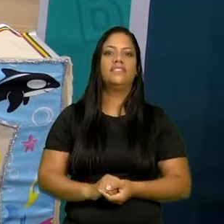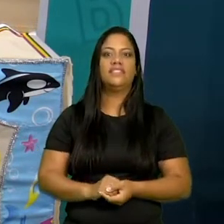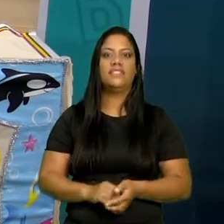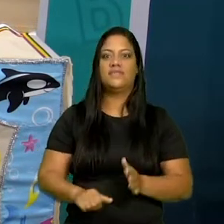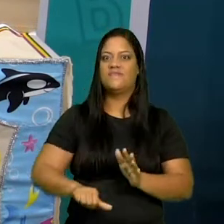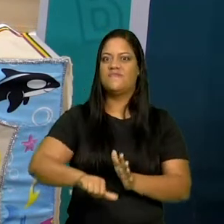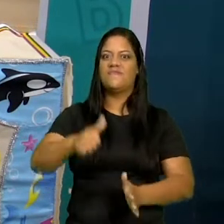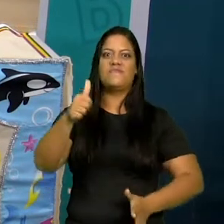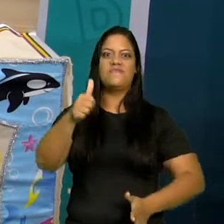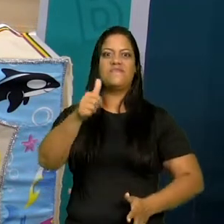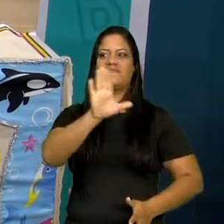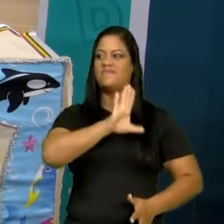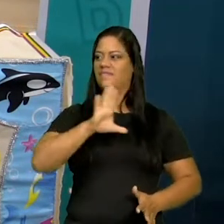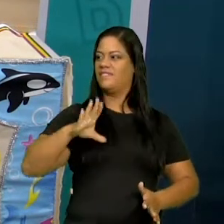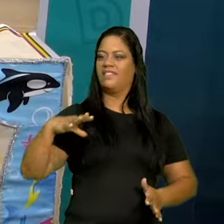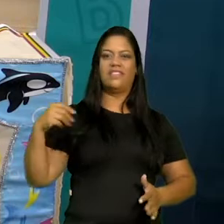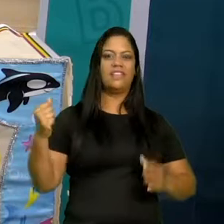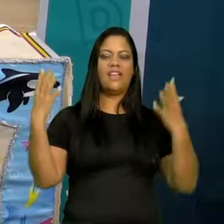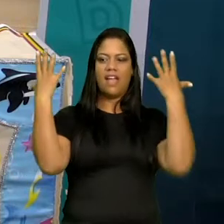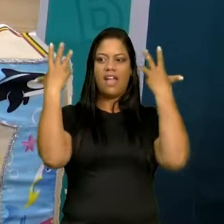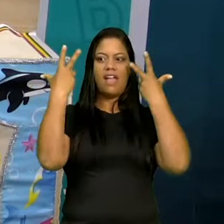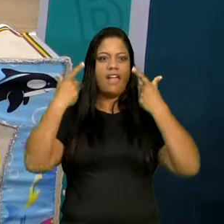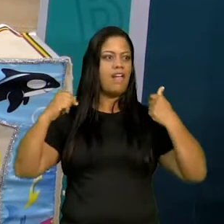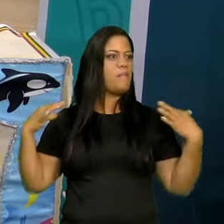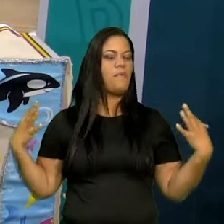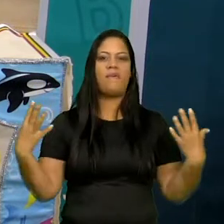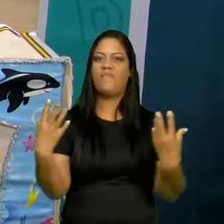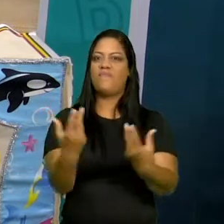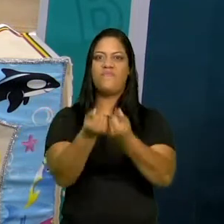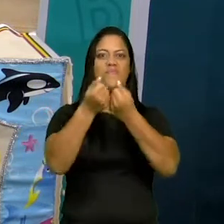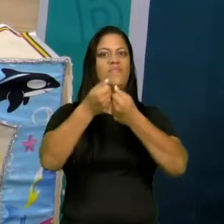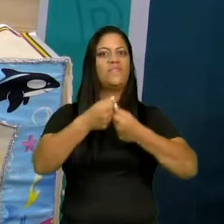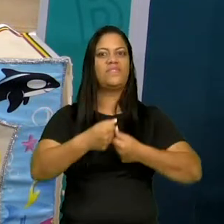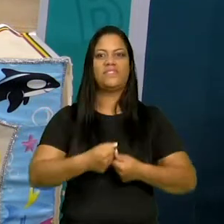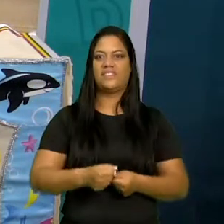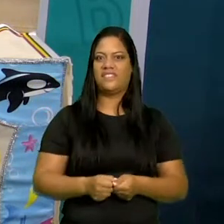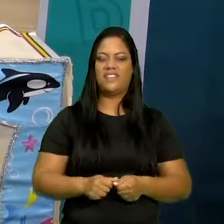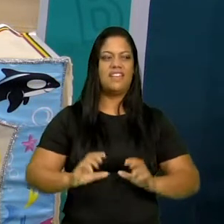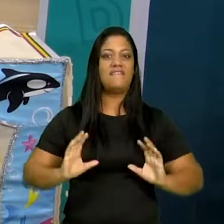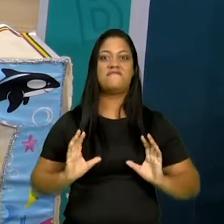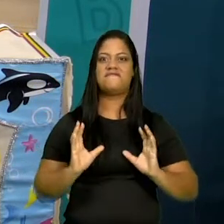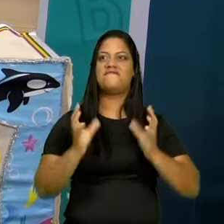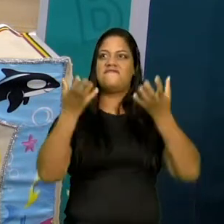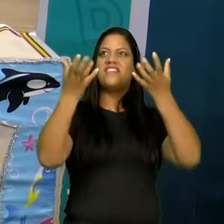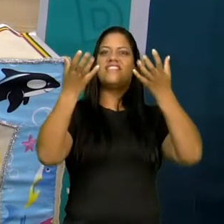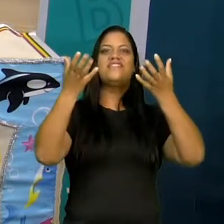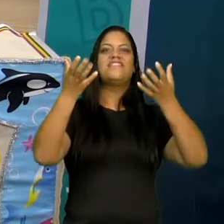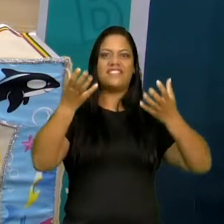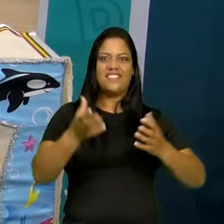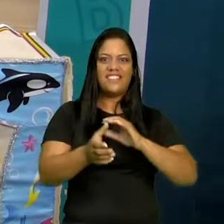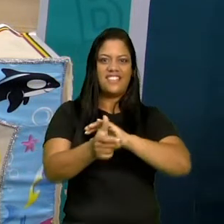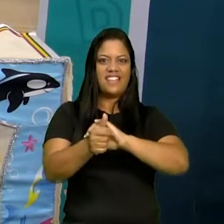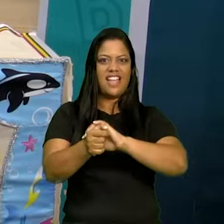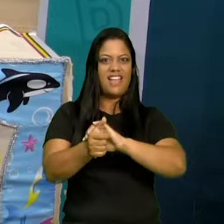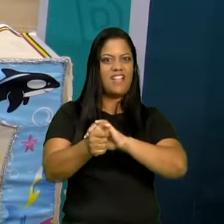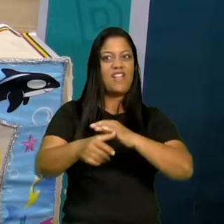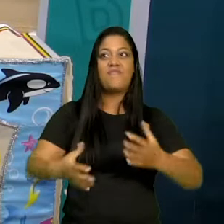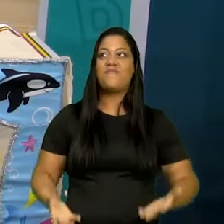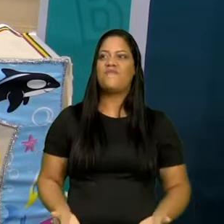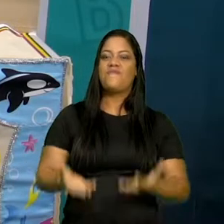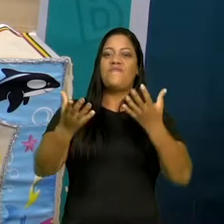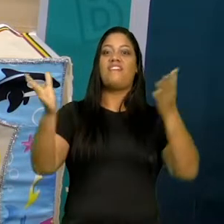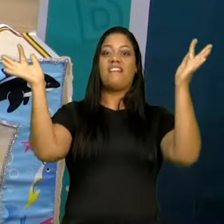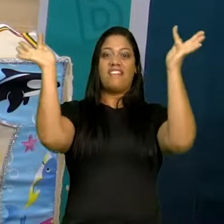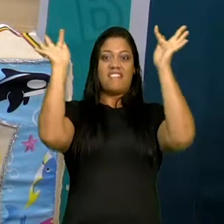chegou primeiro. E todos os animais da floresta fizeram uma festa, leiturinha.